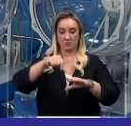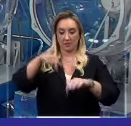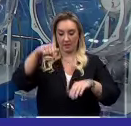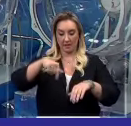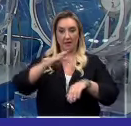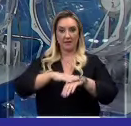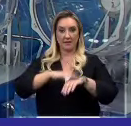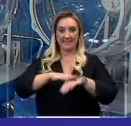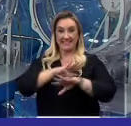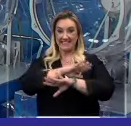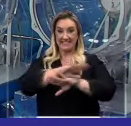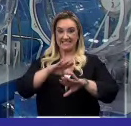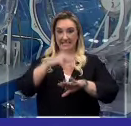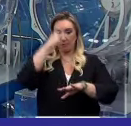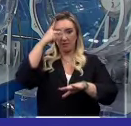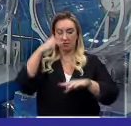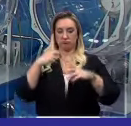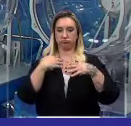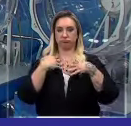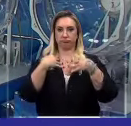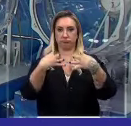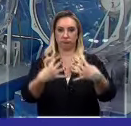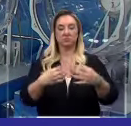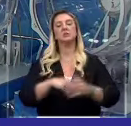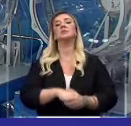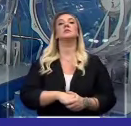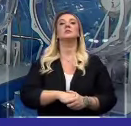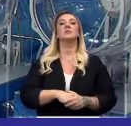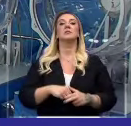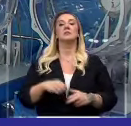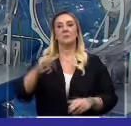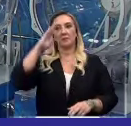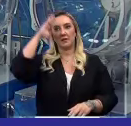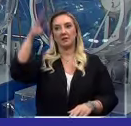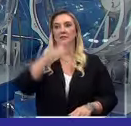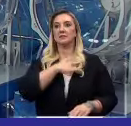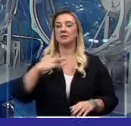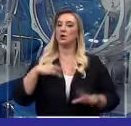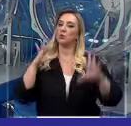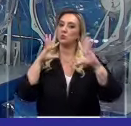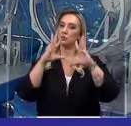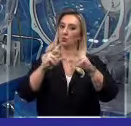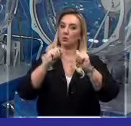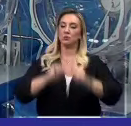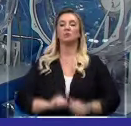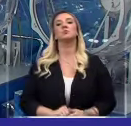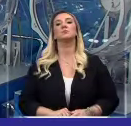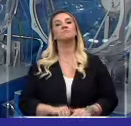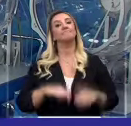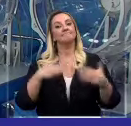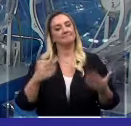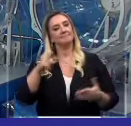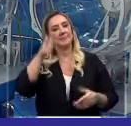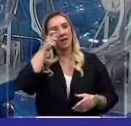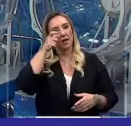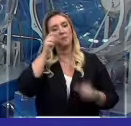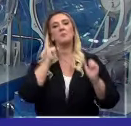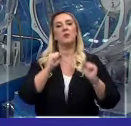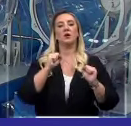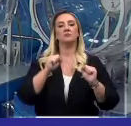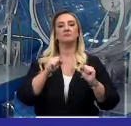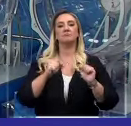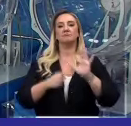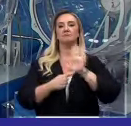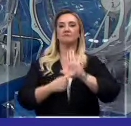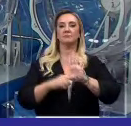sendo realizados sem a presença da plateia aqui no Espaço Loterias Caixa, priorizando o bem-estar de todos. Mas você pode acompanhar a